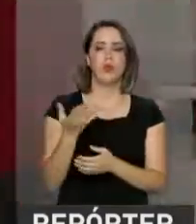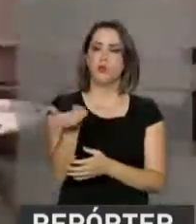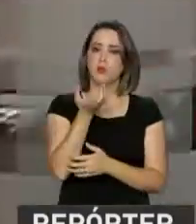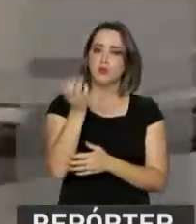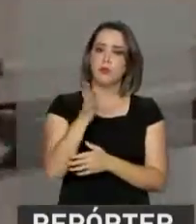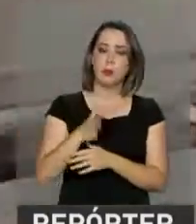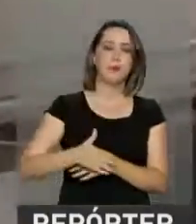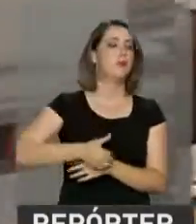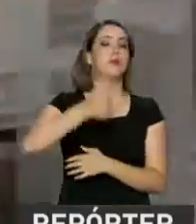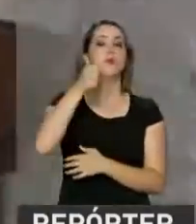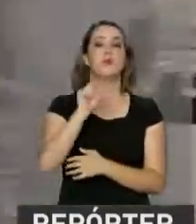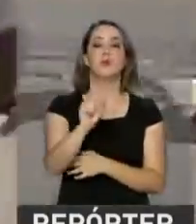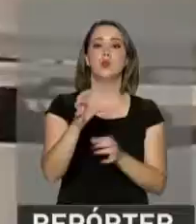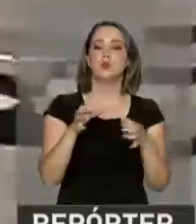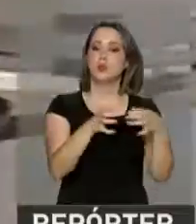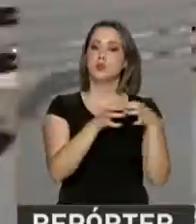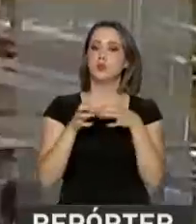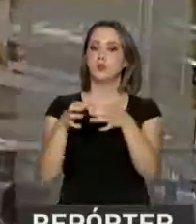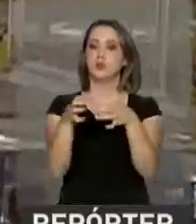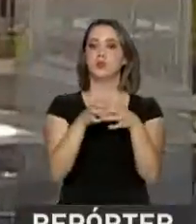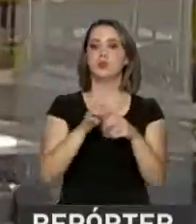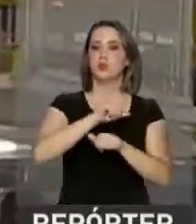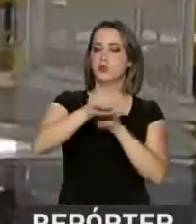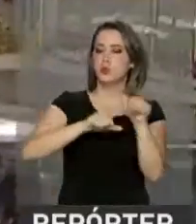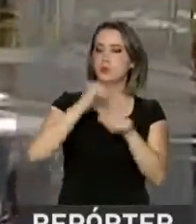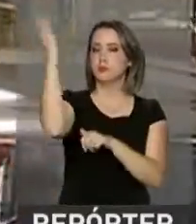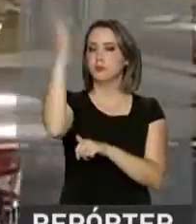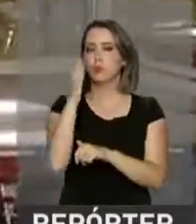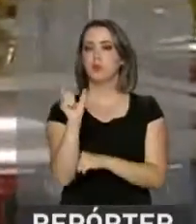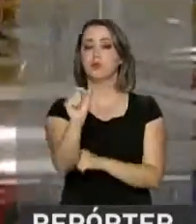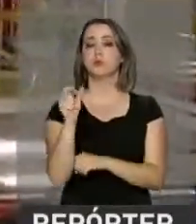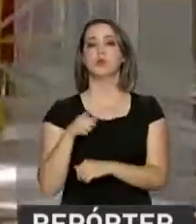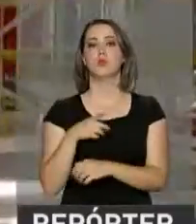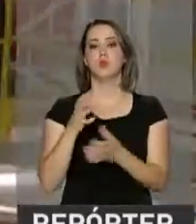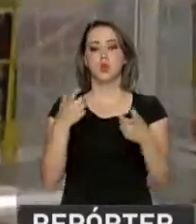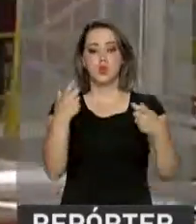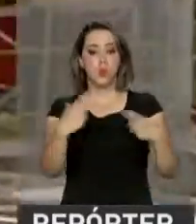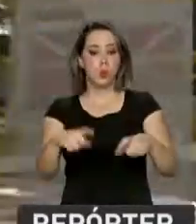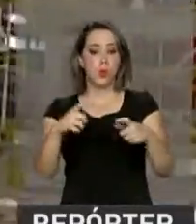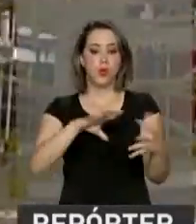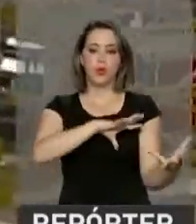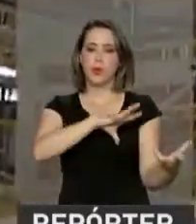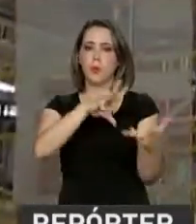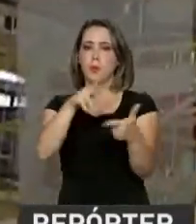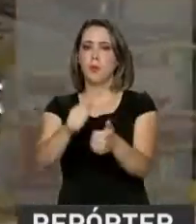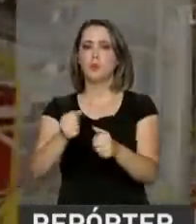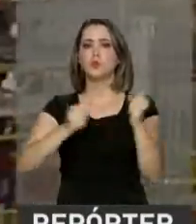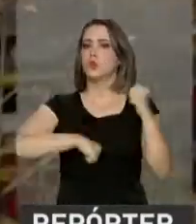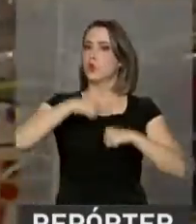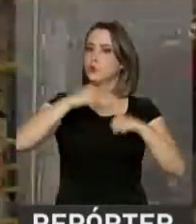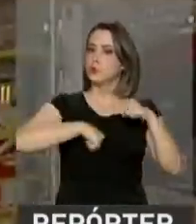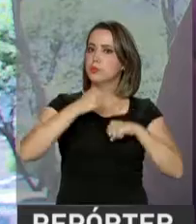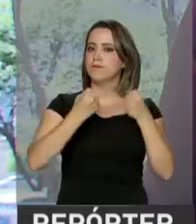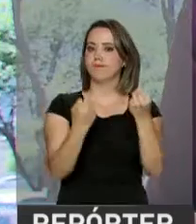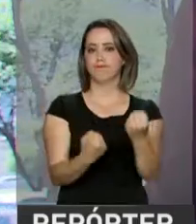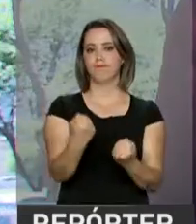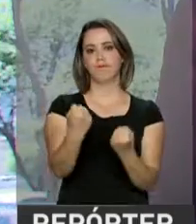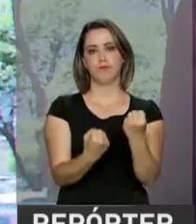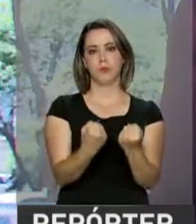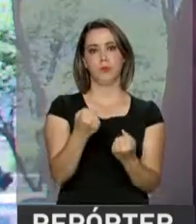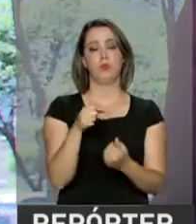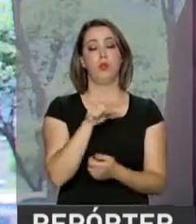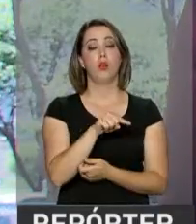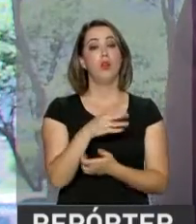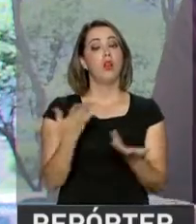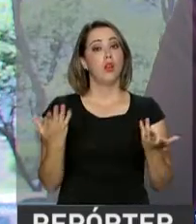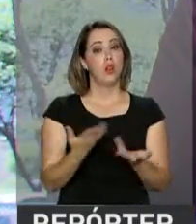ainda mais o setor e tornar o brasil um pólo global de desenvolvimento e produção de veículos o rota